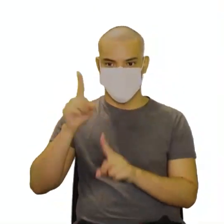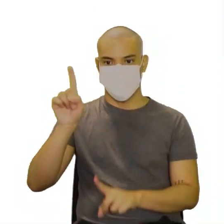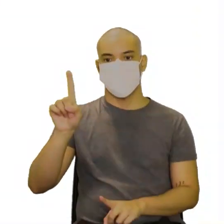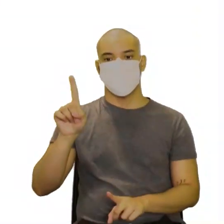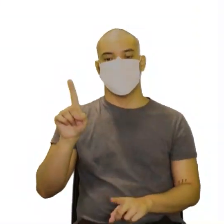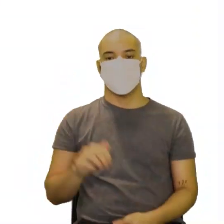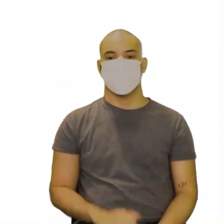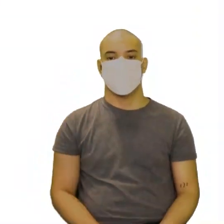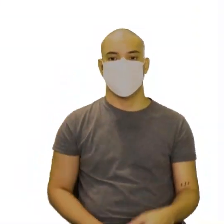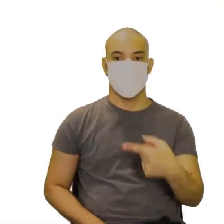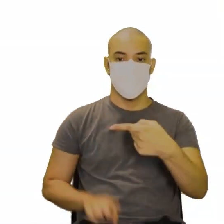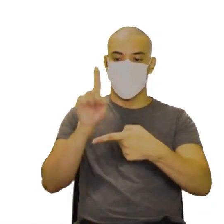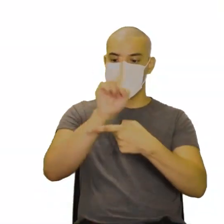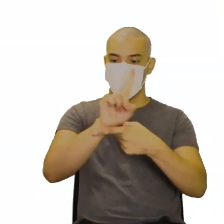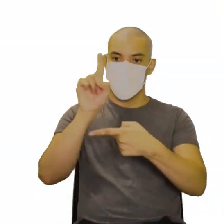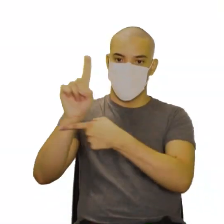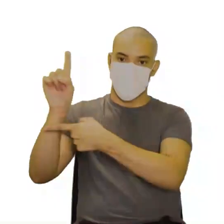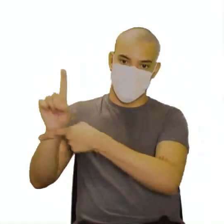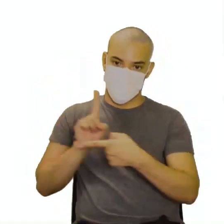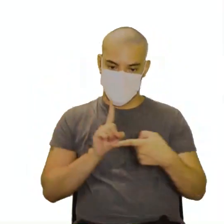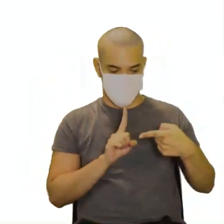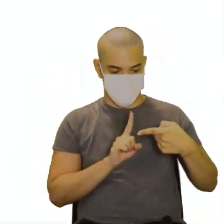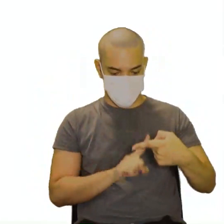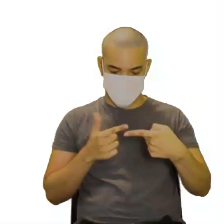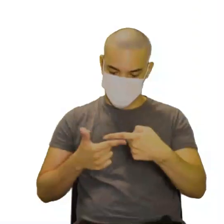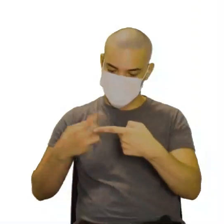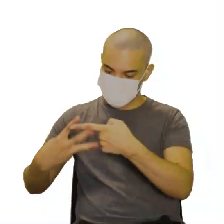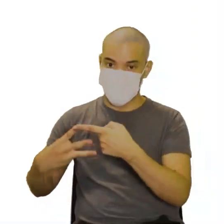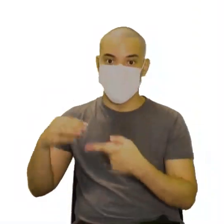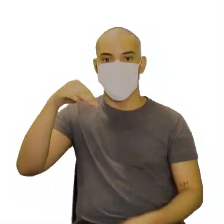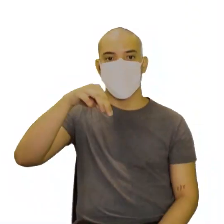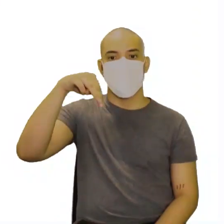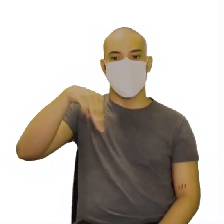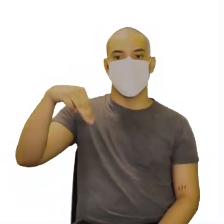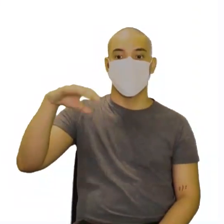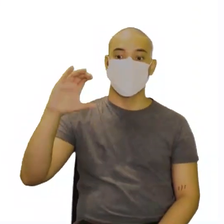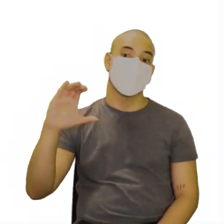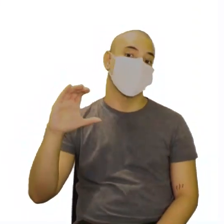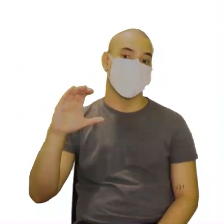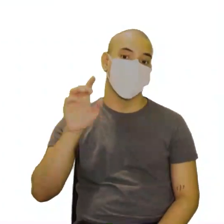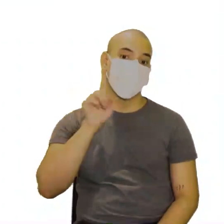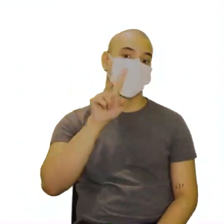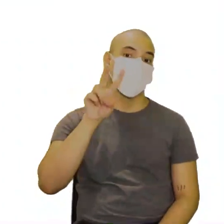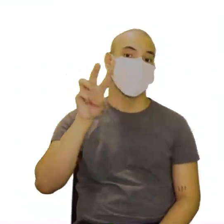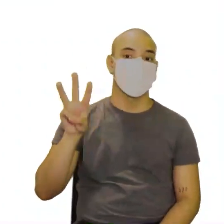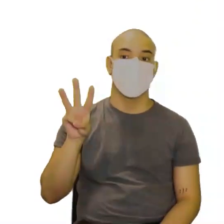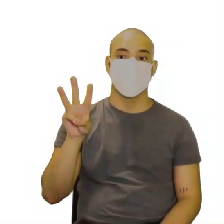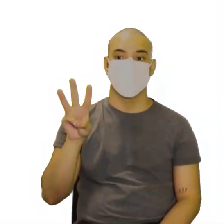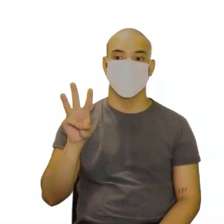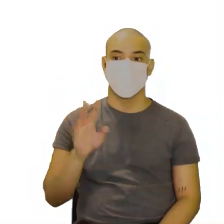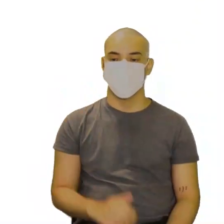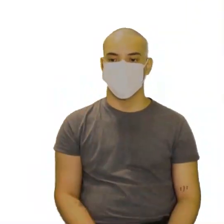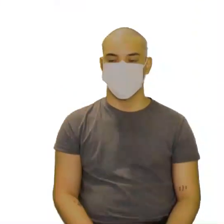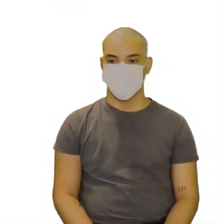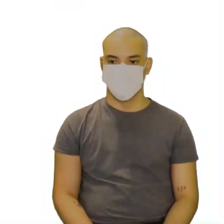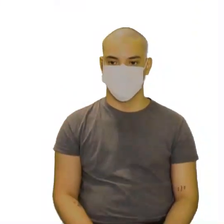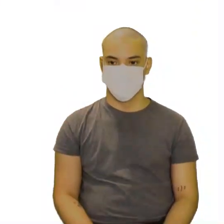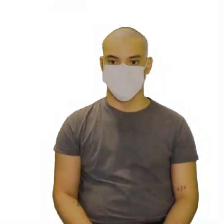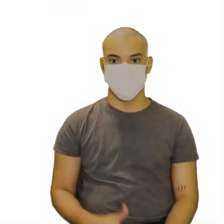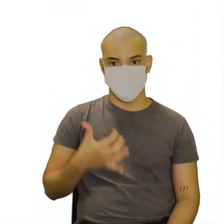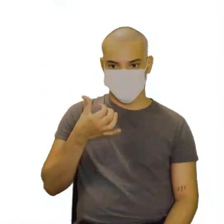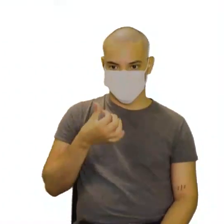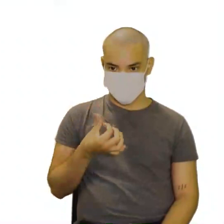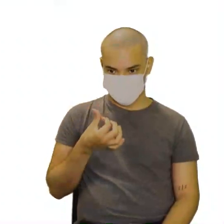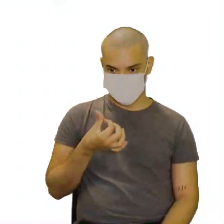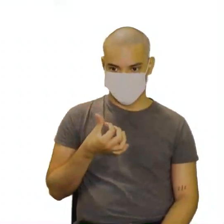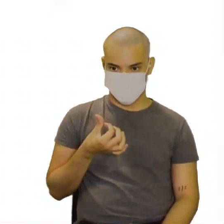sobre 3. Você tira o mínimo, o nosso MMC, de 1, 2 e 3 aqui, dá